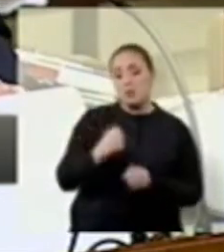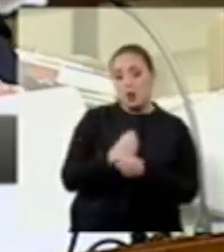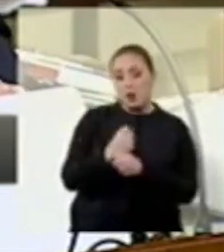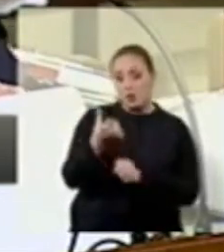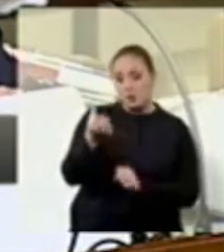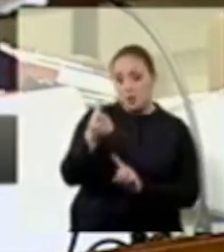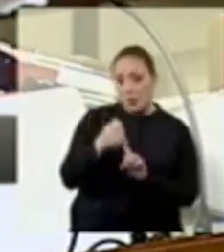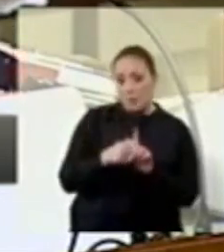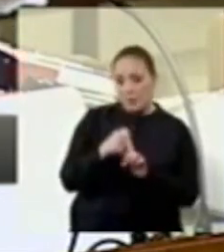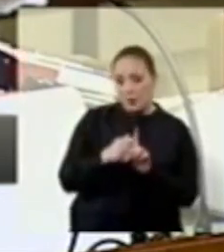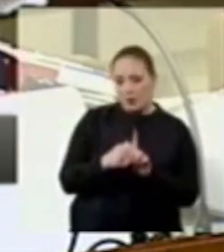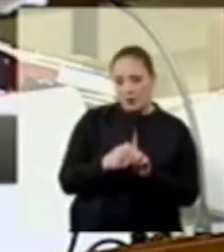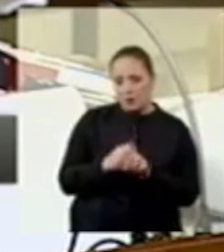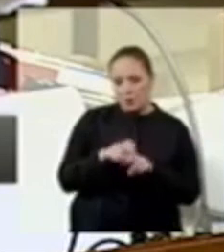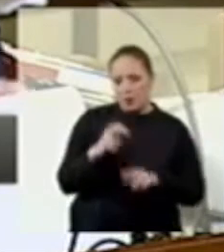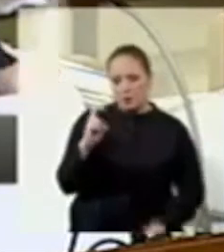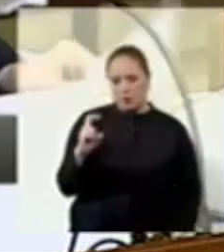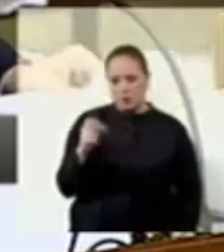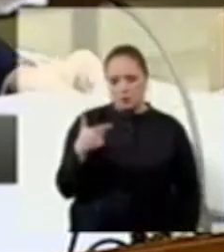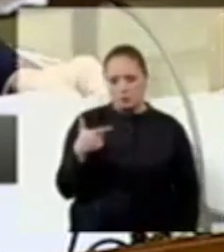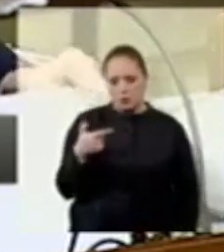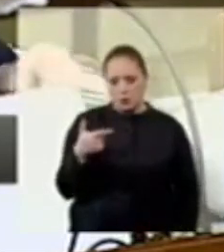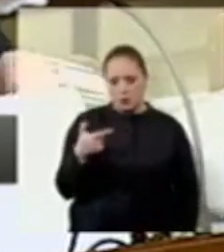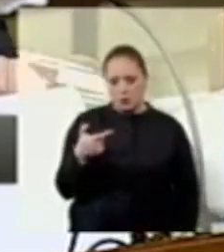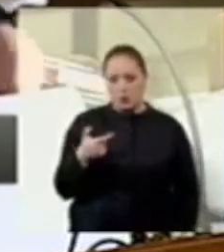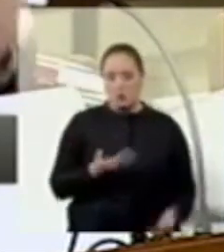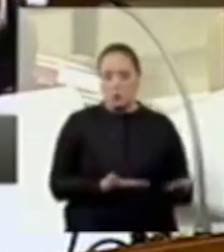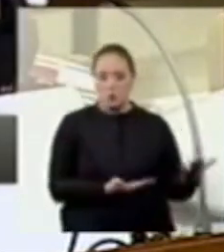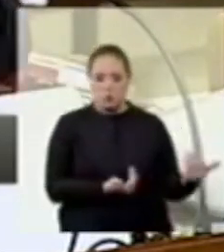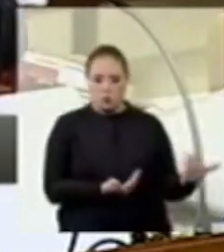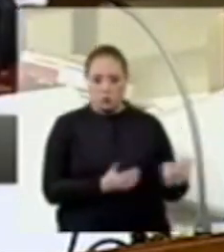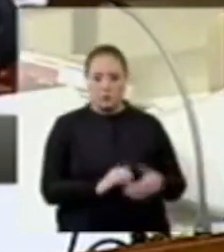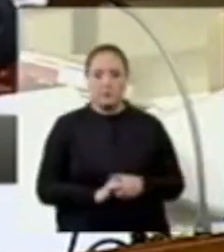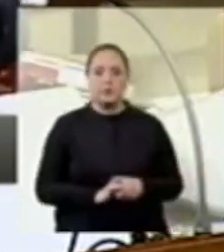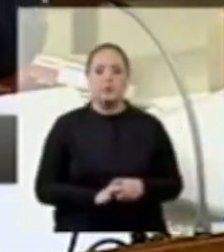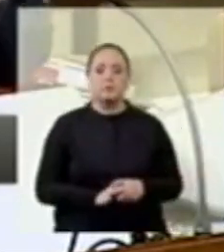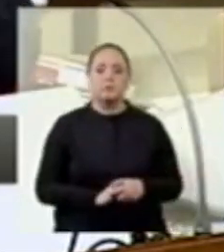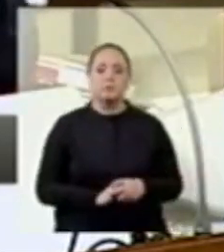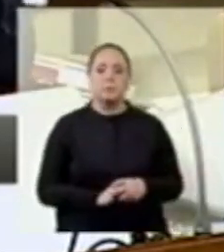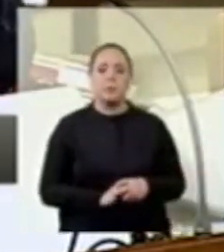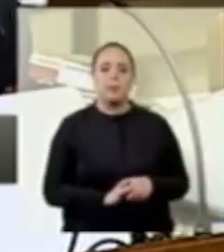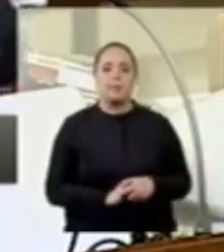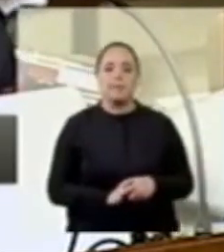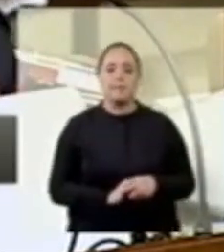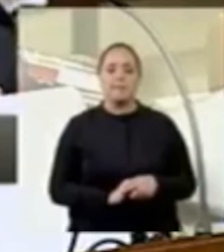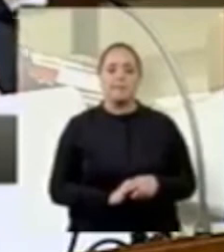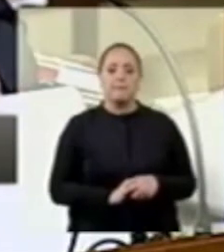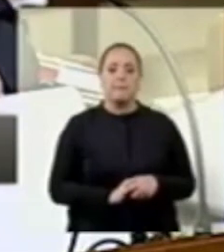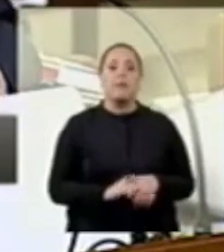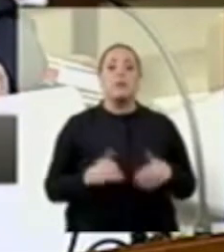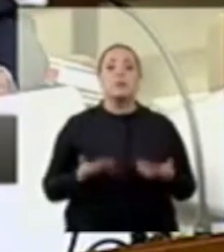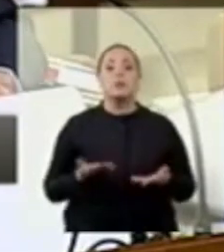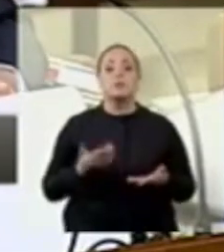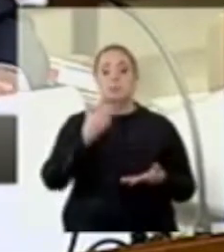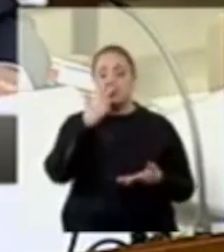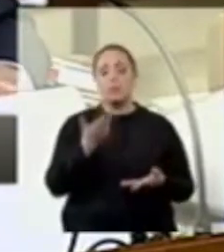por ter dado cinco tiros em um jovem deixando de lado a pena reviveu para um